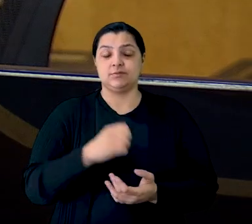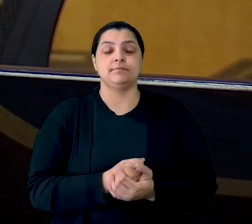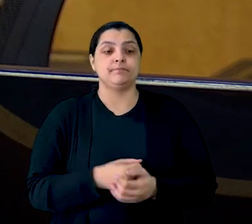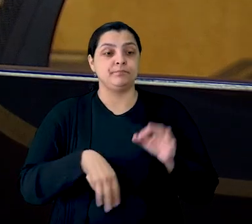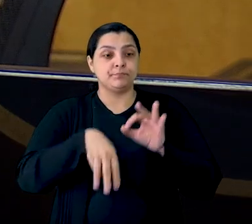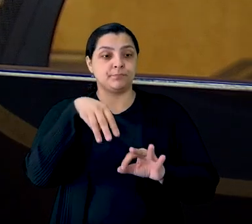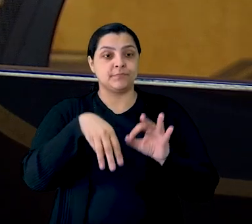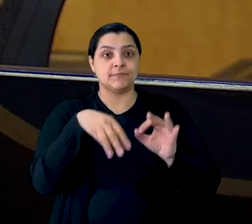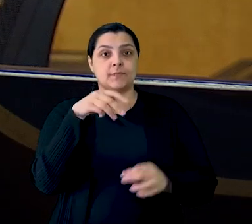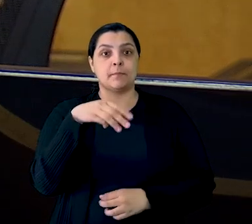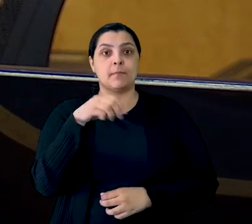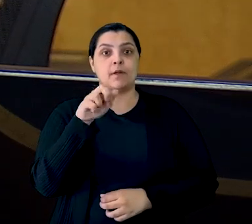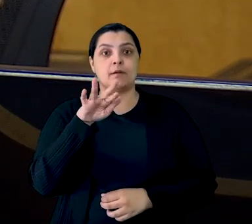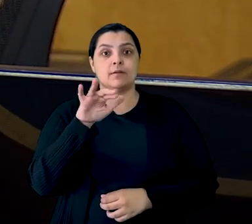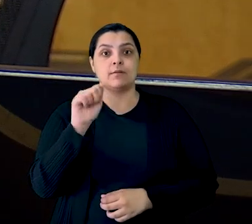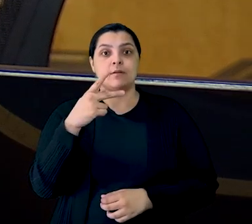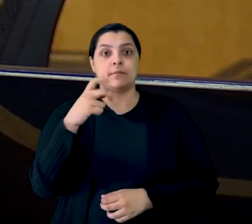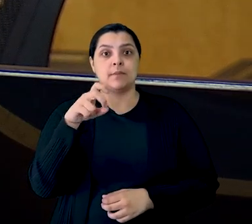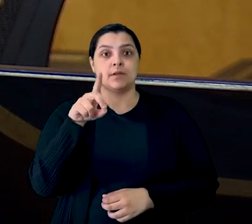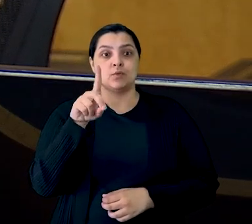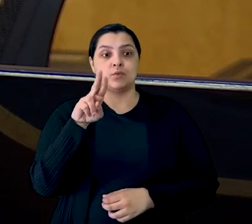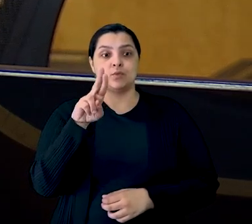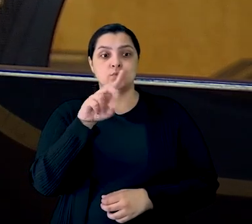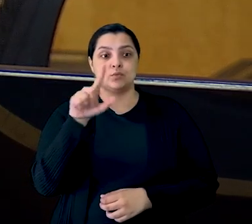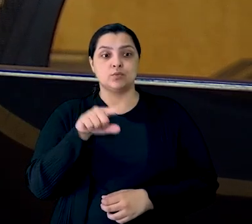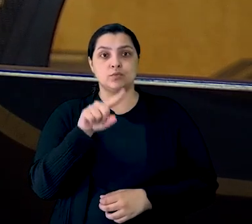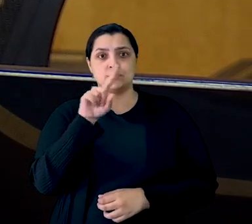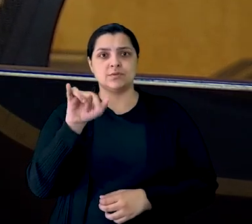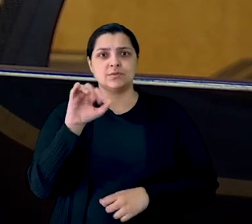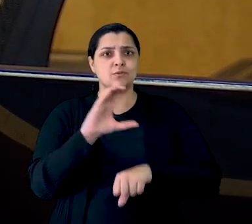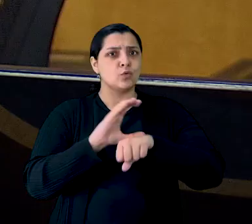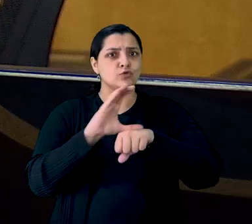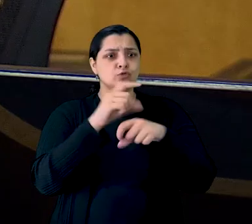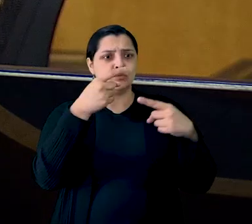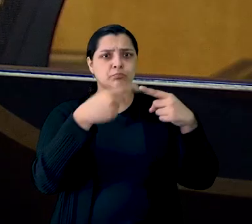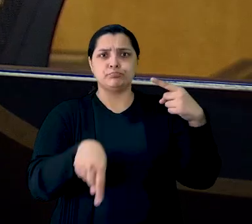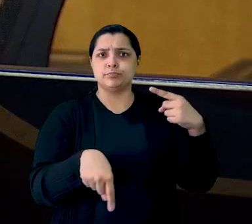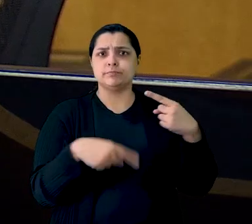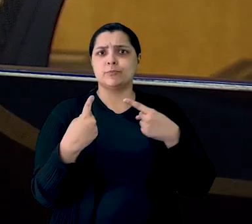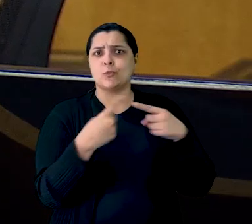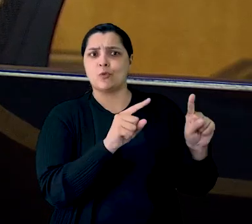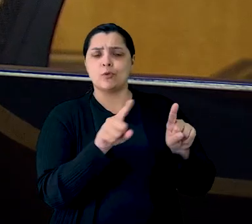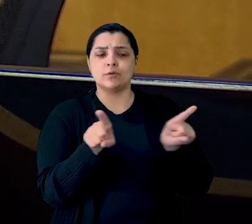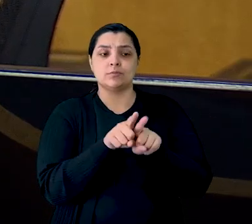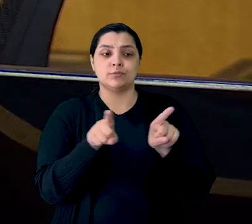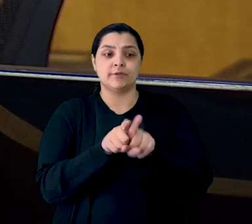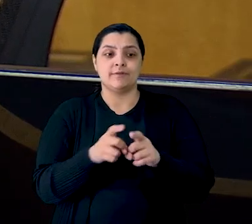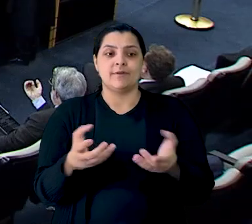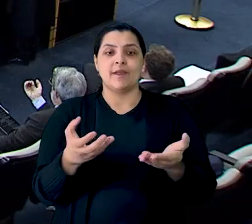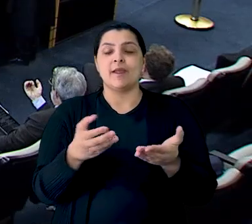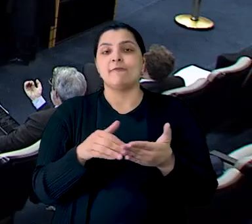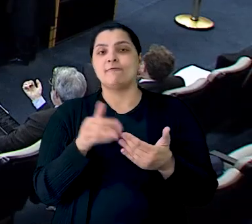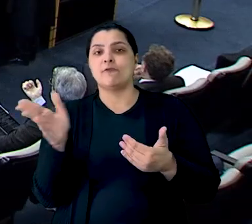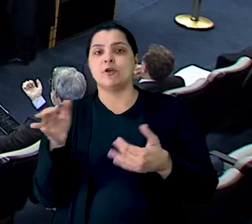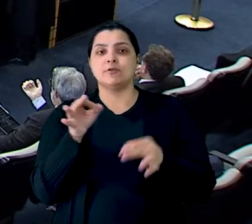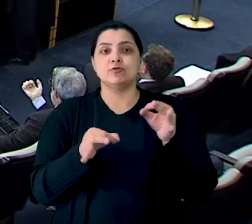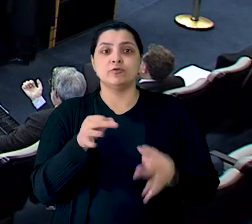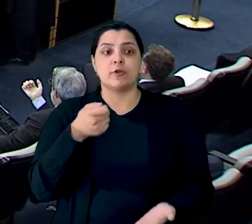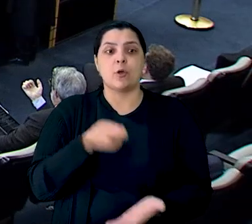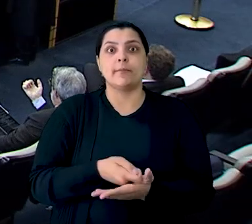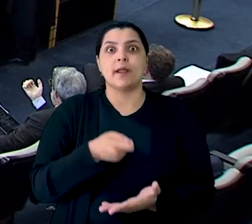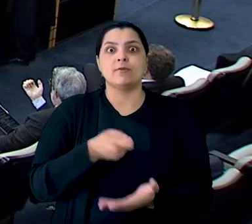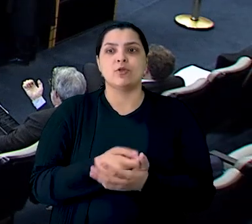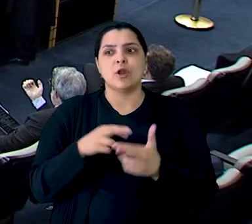dissídios coletivos, ministra Maria Cristina Peduzzi, a cláusula é inconstitucional, porque cria uma instância